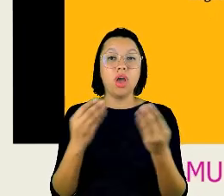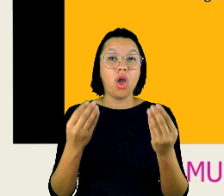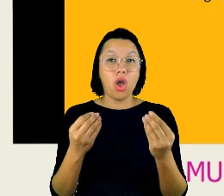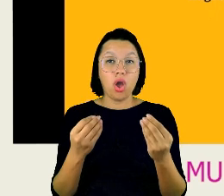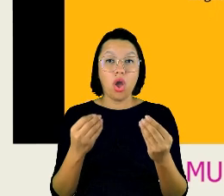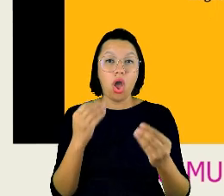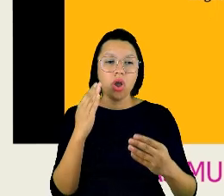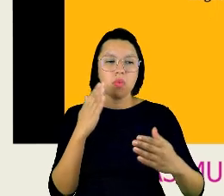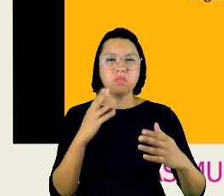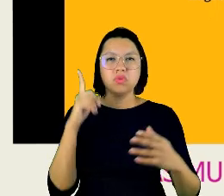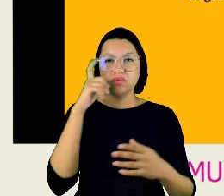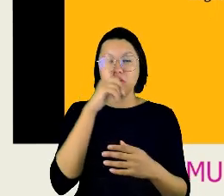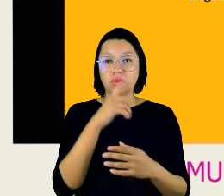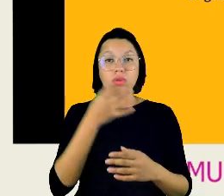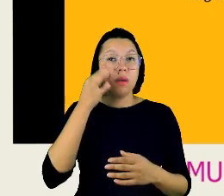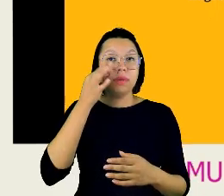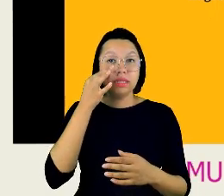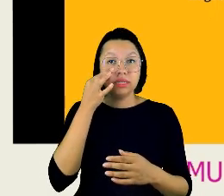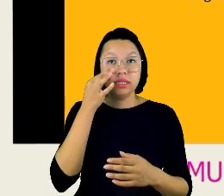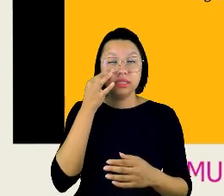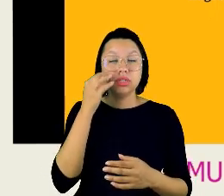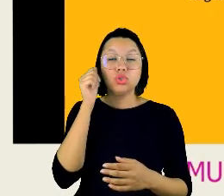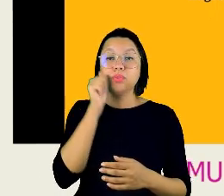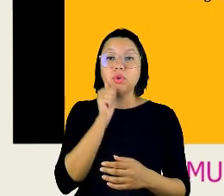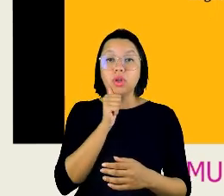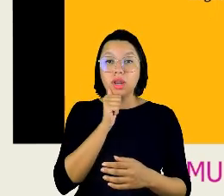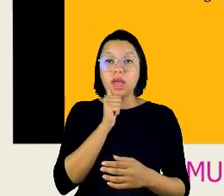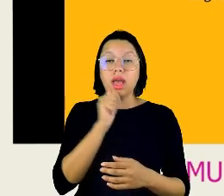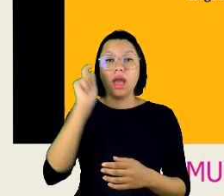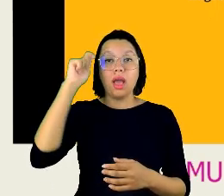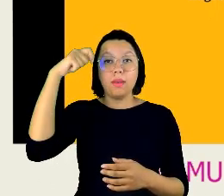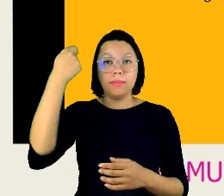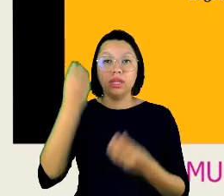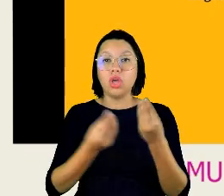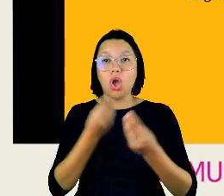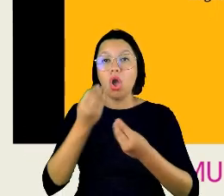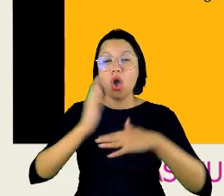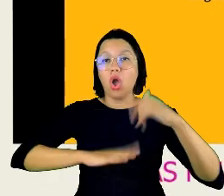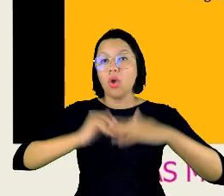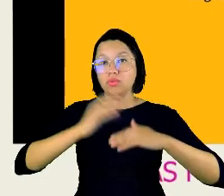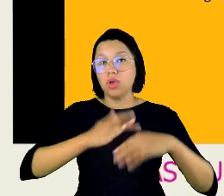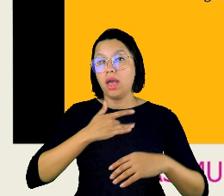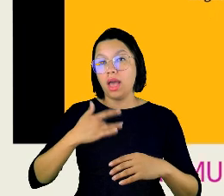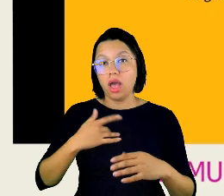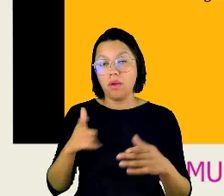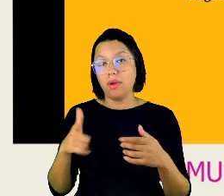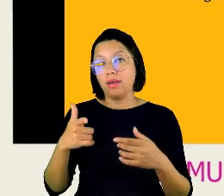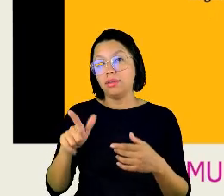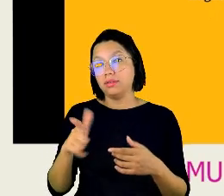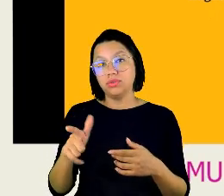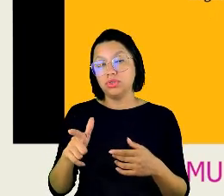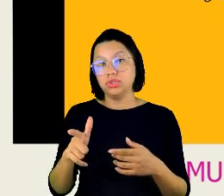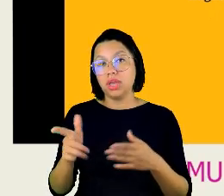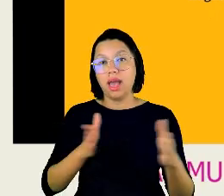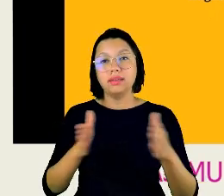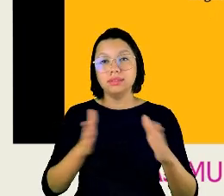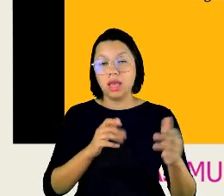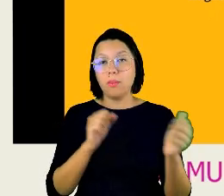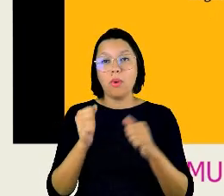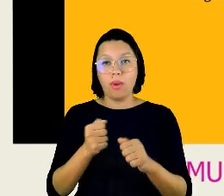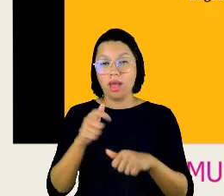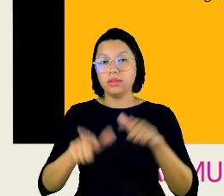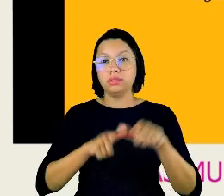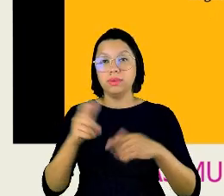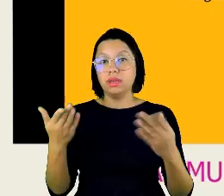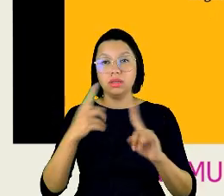muito a presença de mulheres negras na própria saúde como profissionais. Então, elas também ainda não tinham acesso e possibilidade de exercer esse